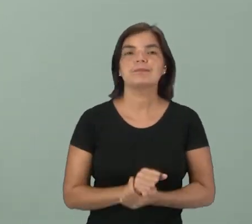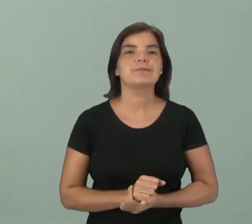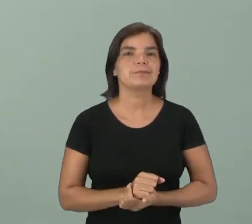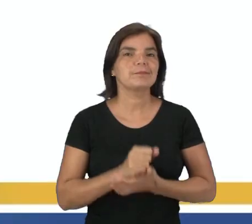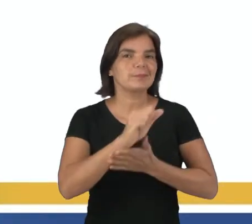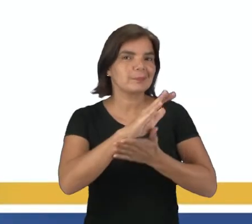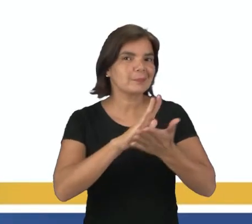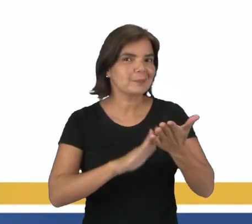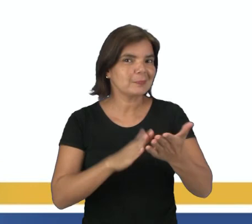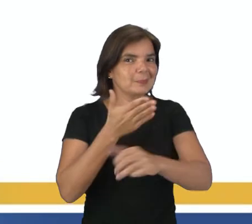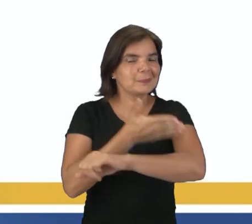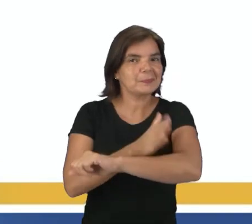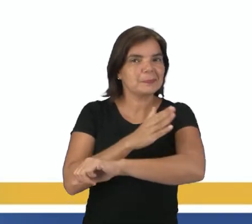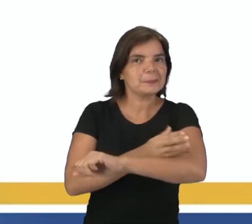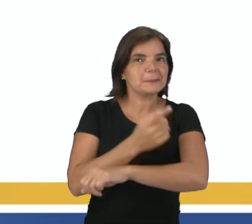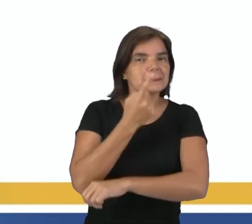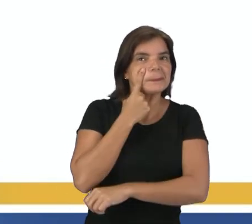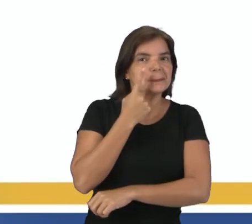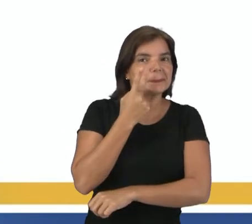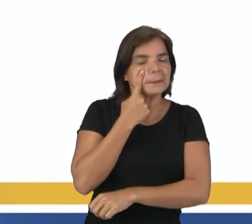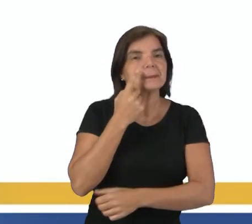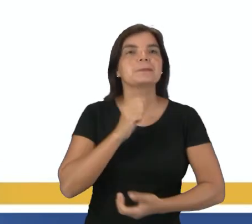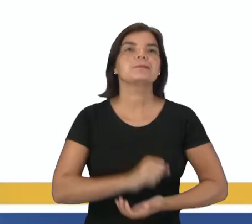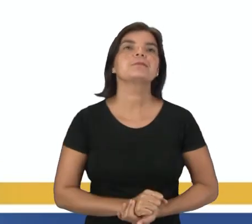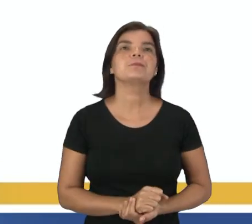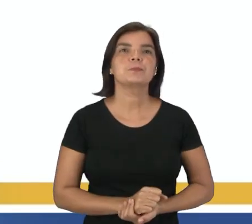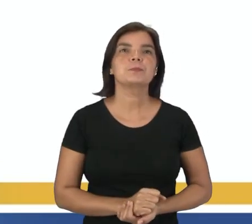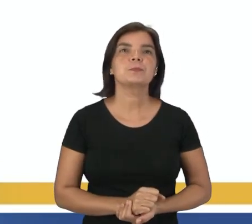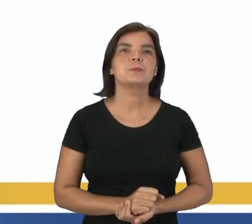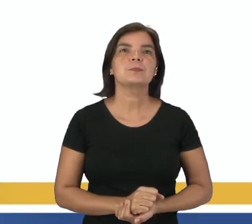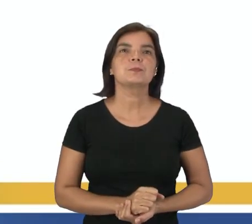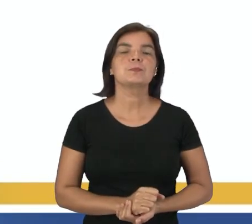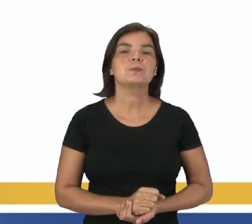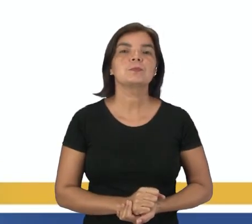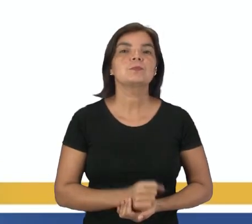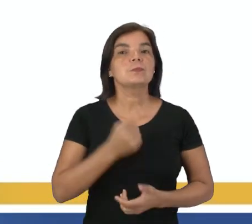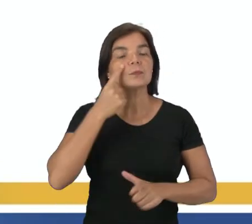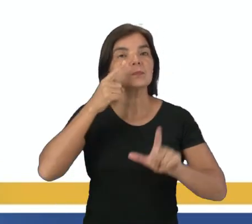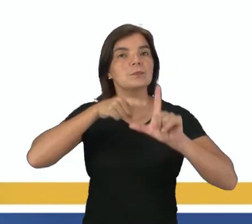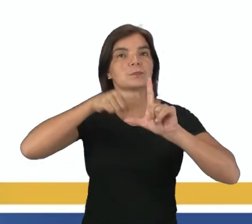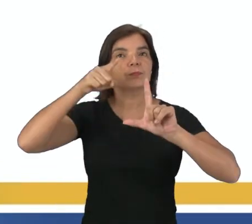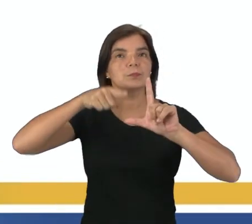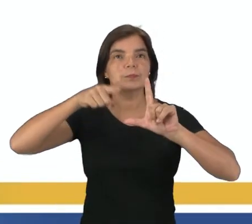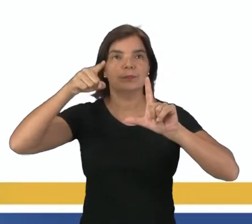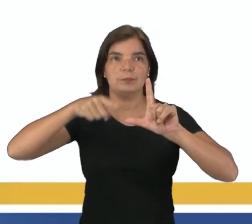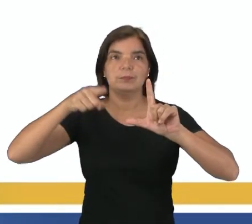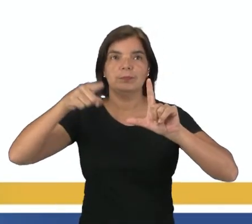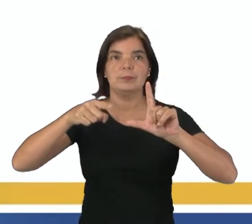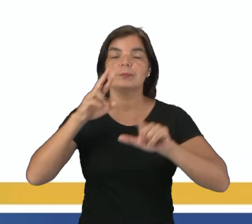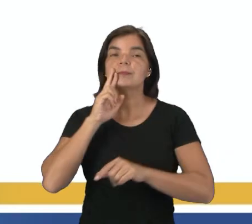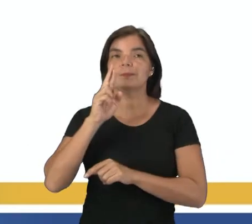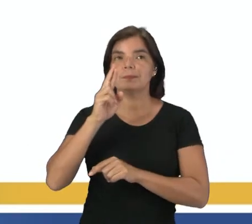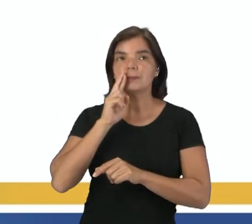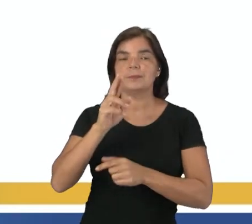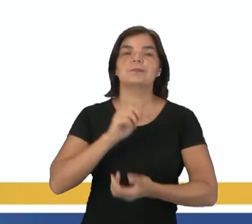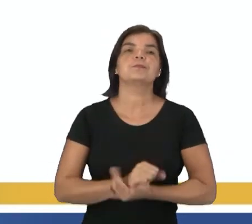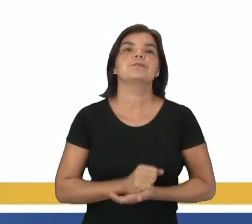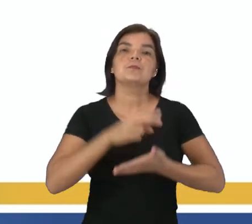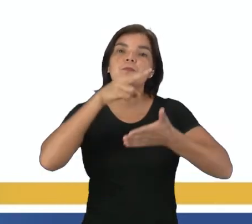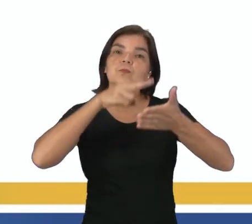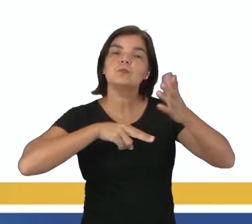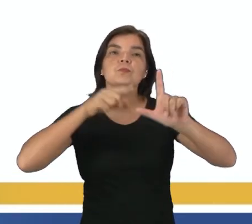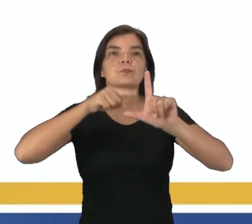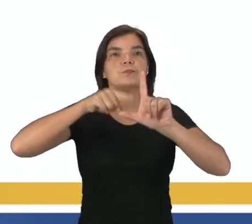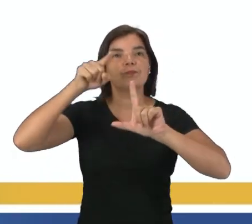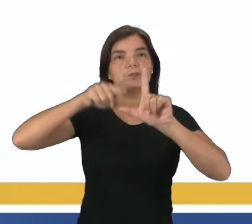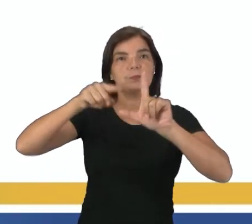gente entra no nosso exercitando presta bem atenção nessa questão é observe o gráfico ao lado para responder